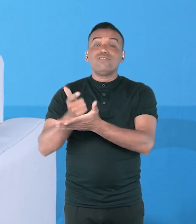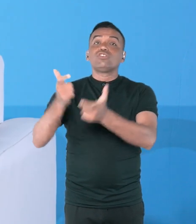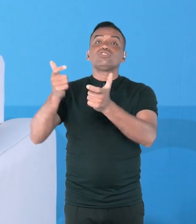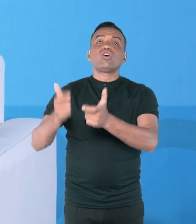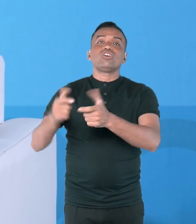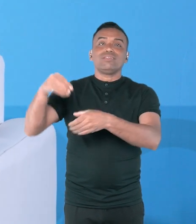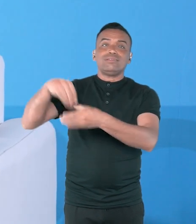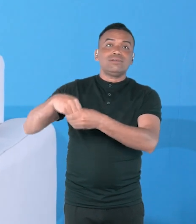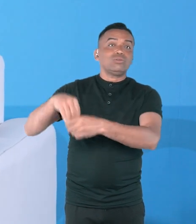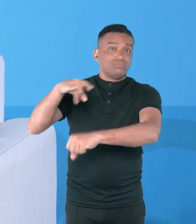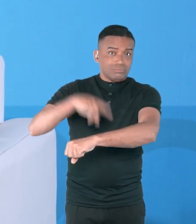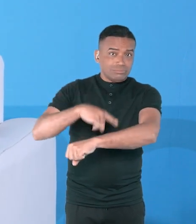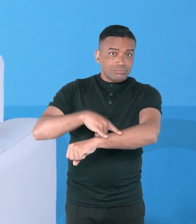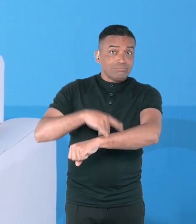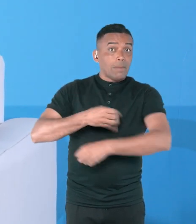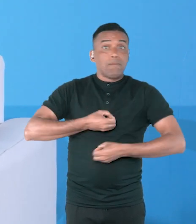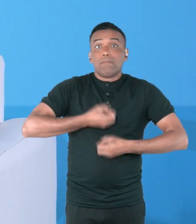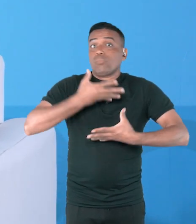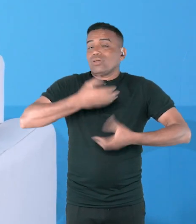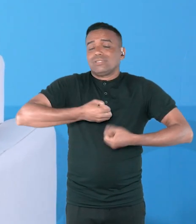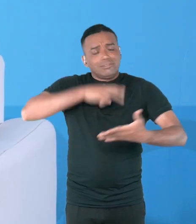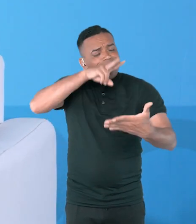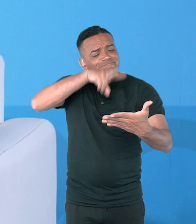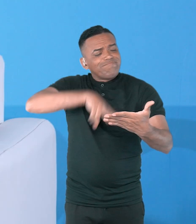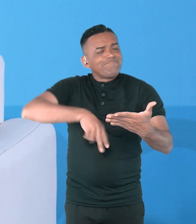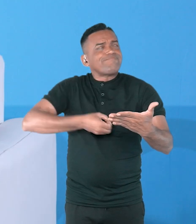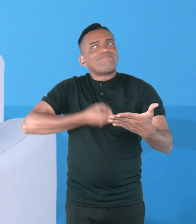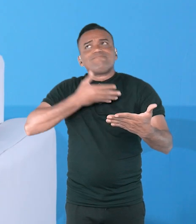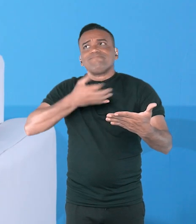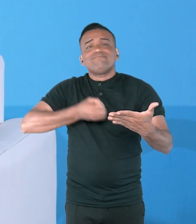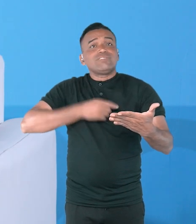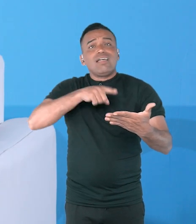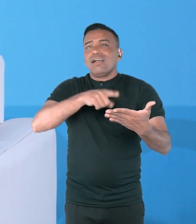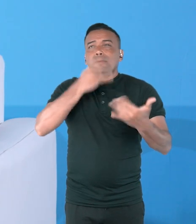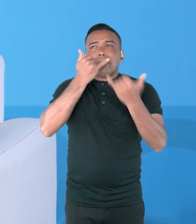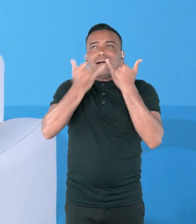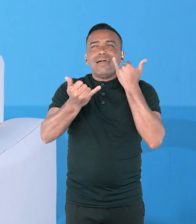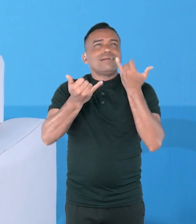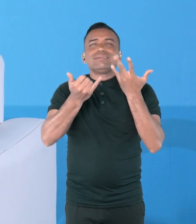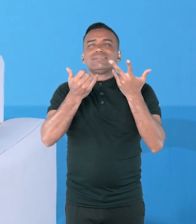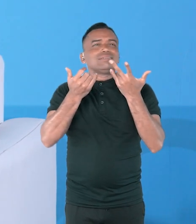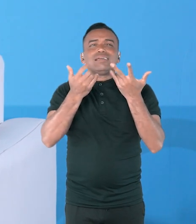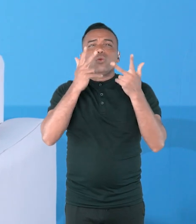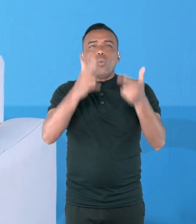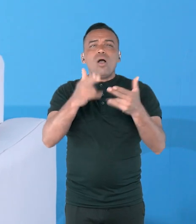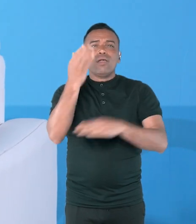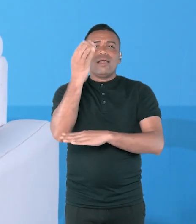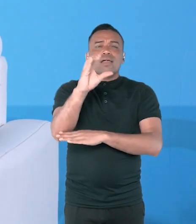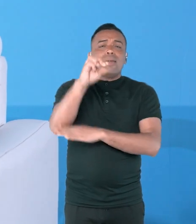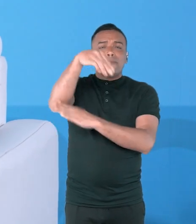livros de poesia no seu banheiro, porque a poesia ela tem uma função de meme,